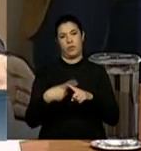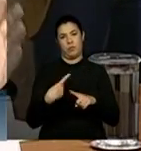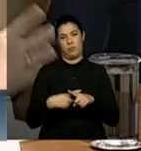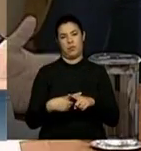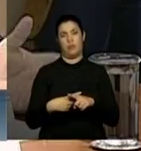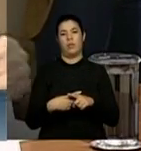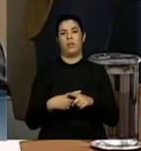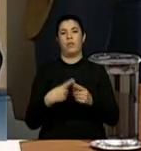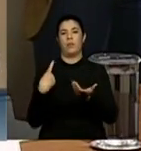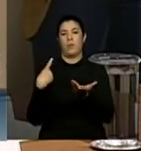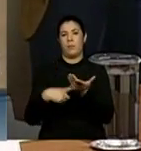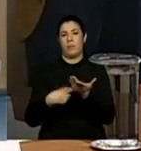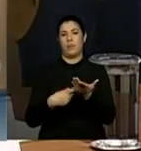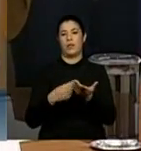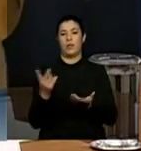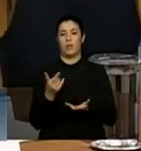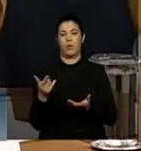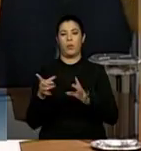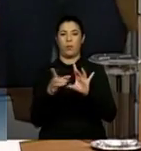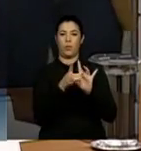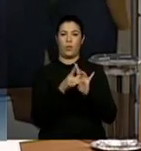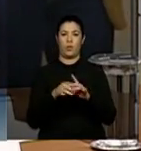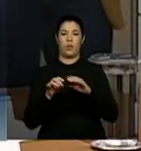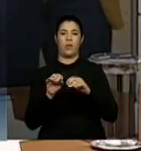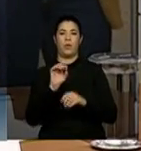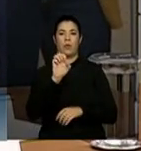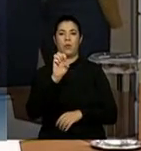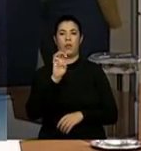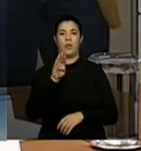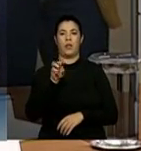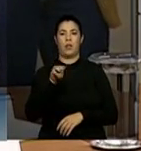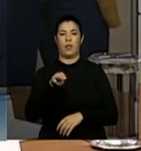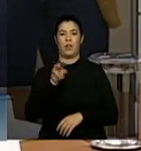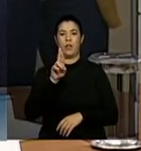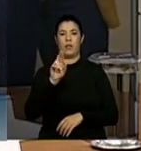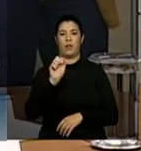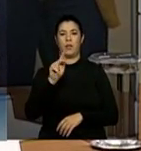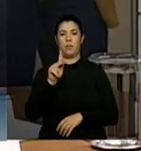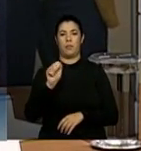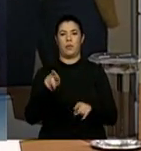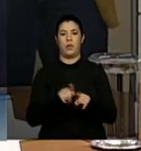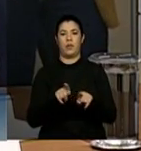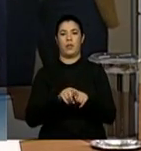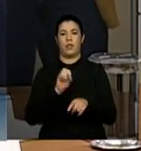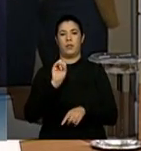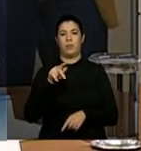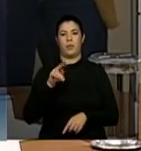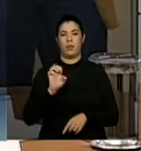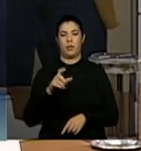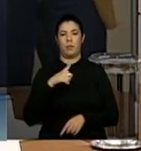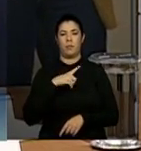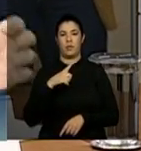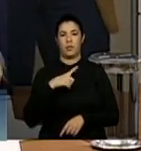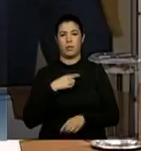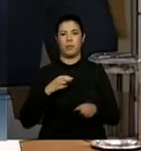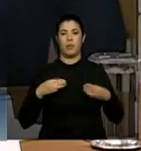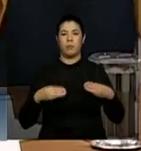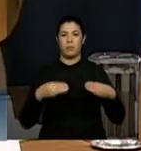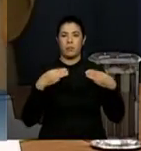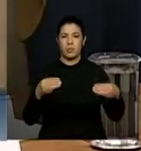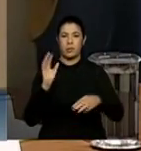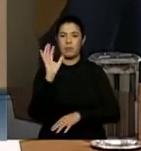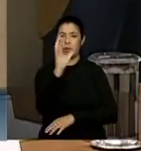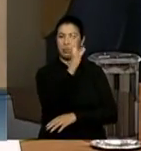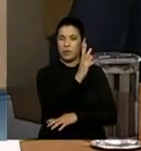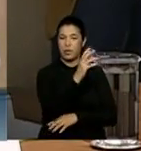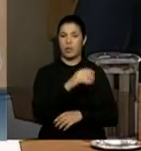INPE-Embrapa, então apoiada pelo Ministério de Ciência e Tecnologia, pelo Ministério da Agricultura e Pecuária e Abastecimento e pelo nosso Ministério do